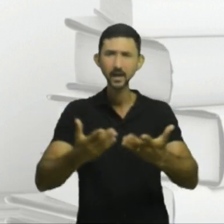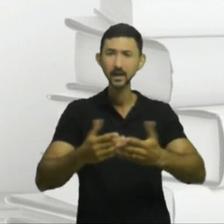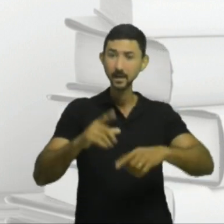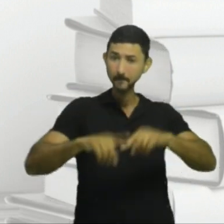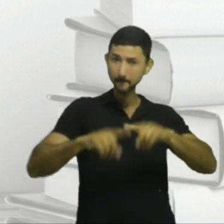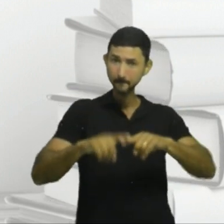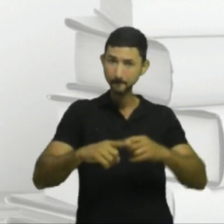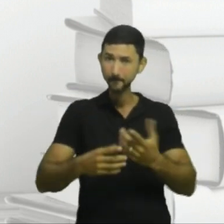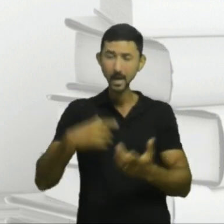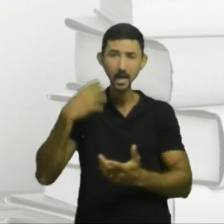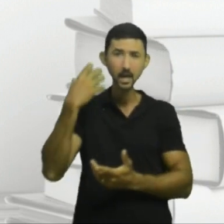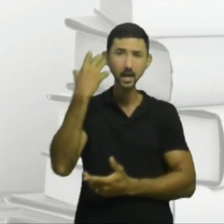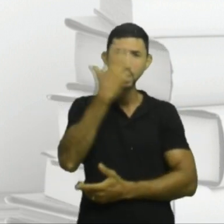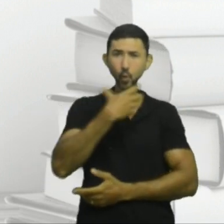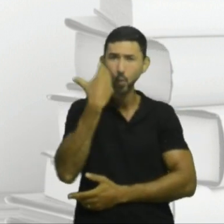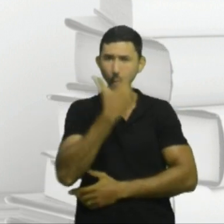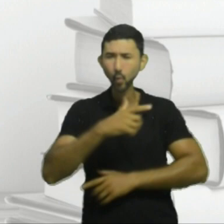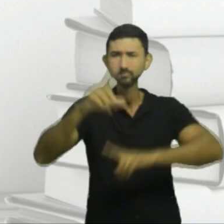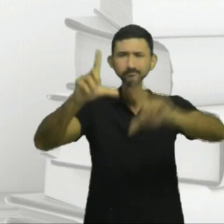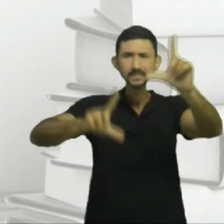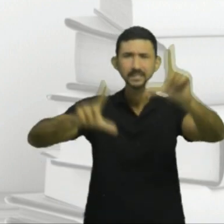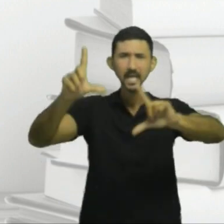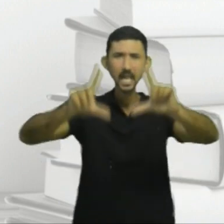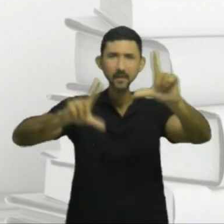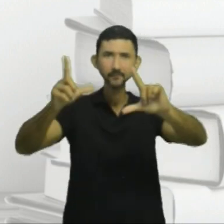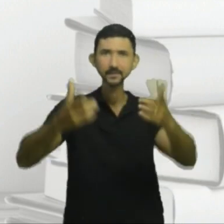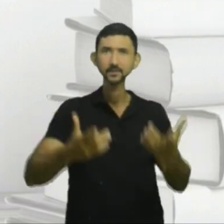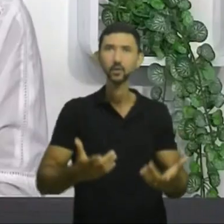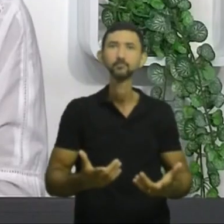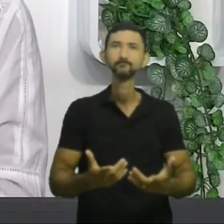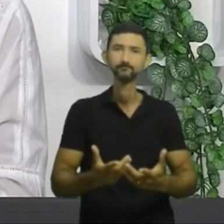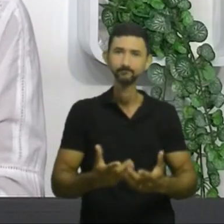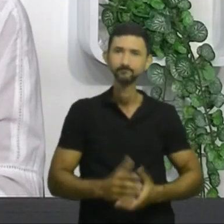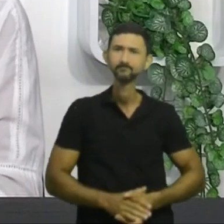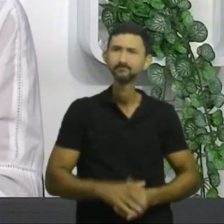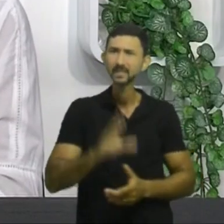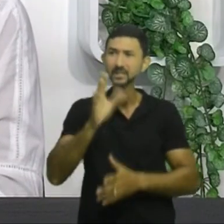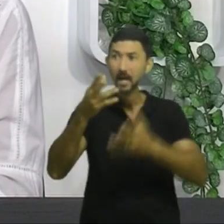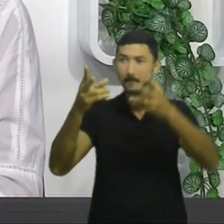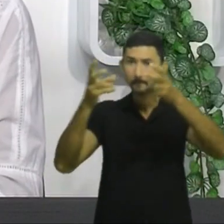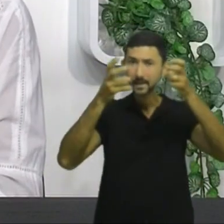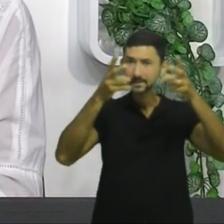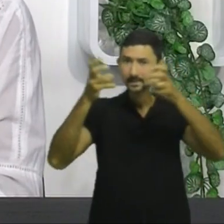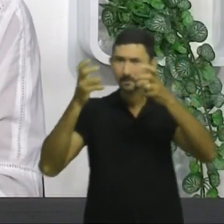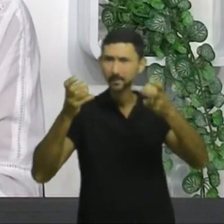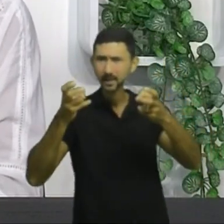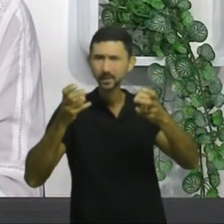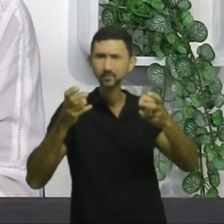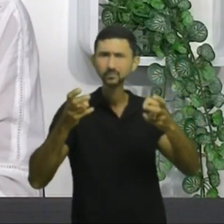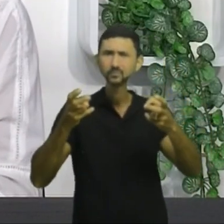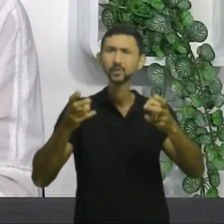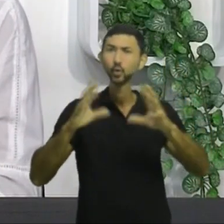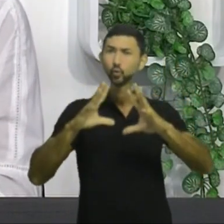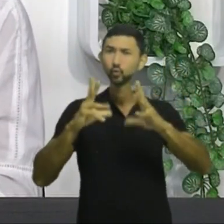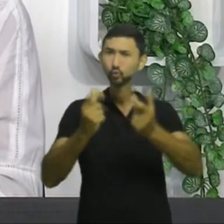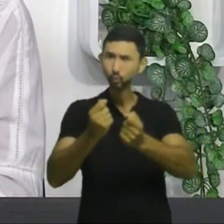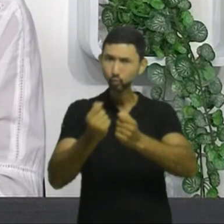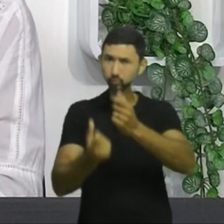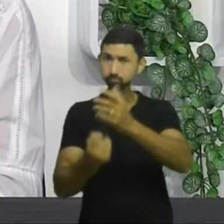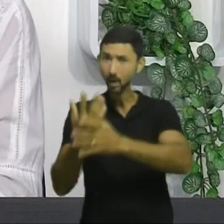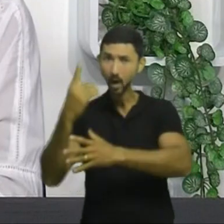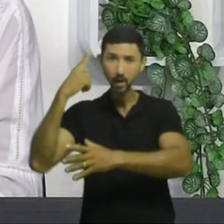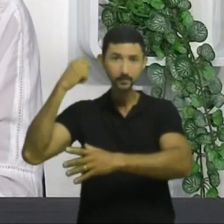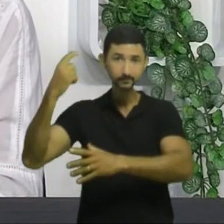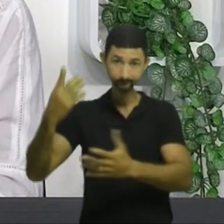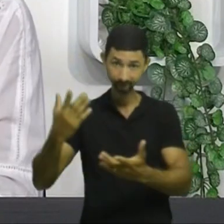instrumentos musicais, televisores. Olha aí, gente, vocês já perceberam o quanto que tudo isso produz